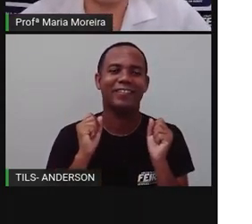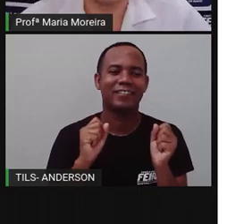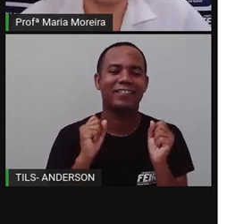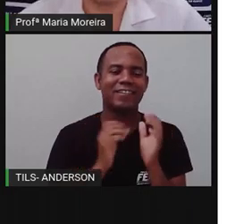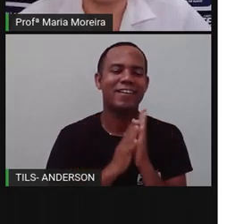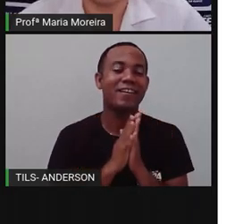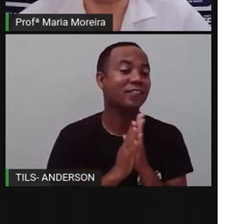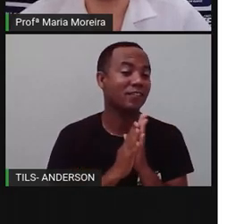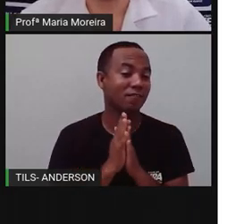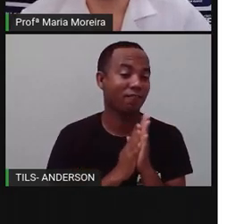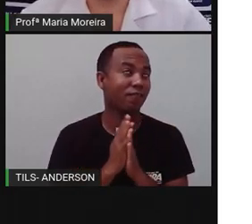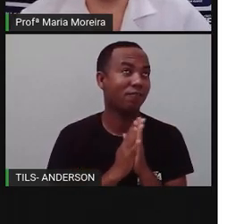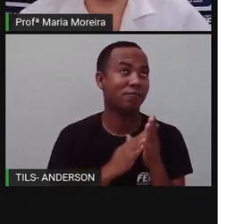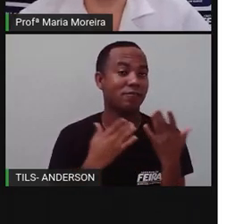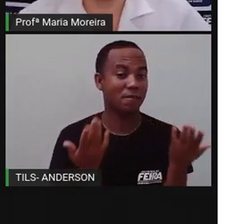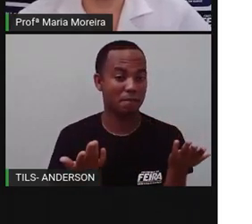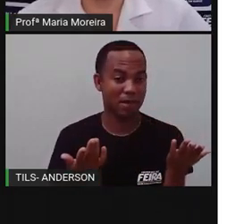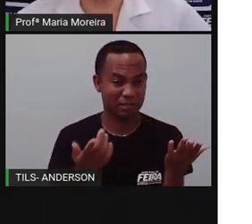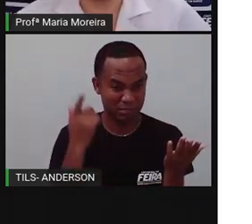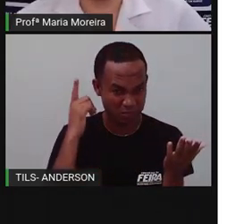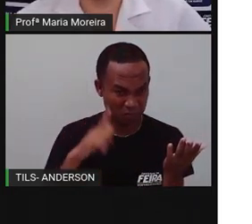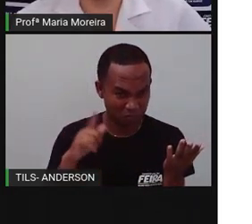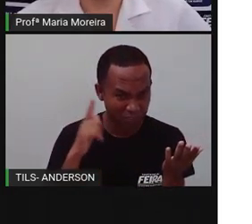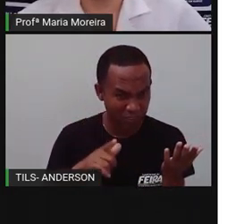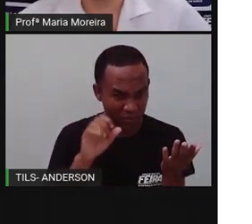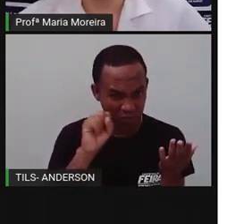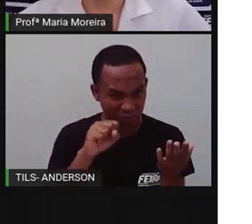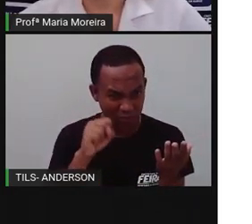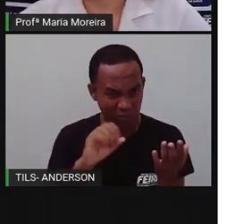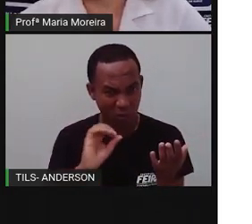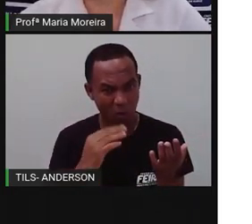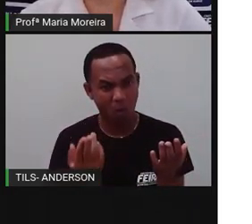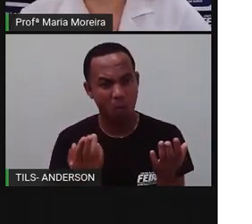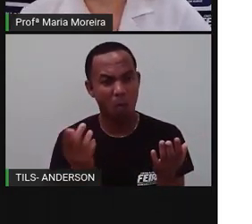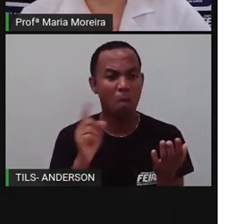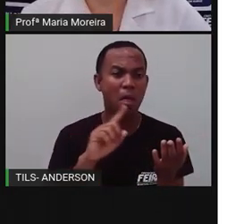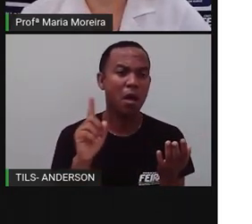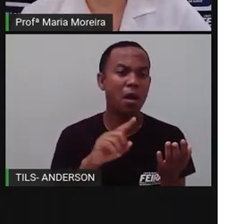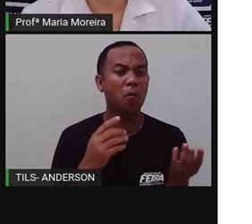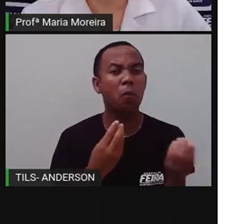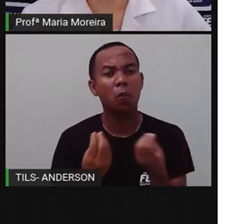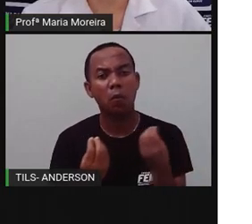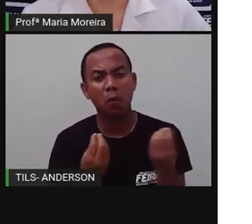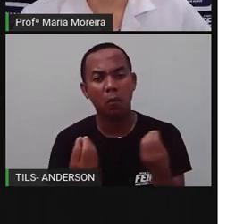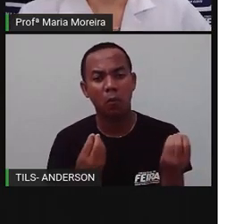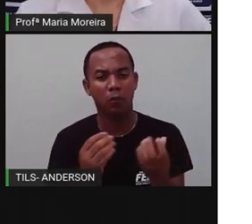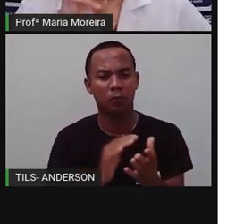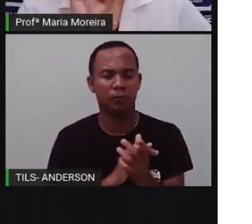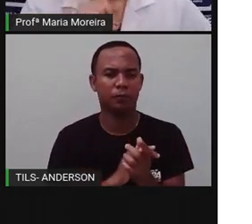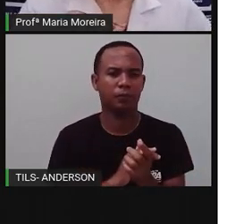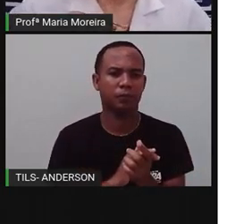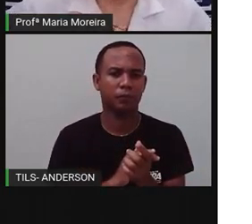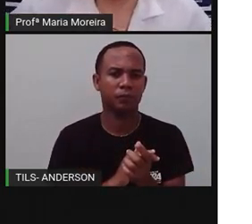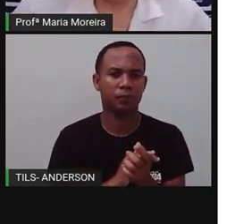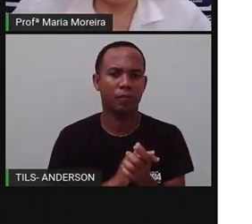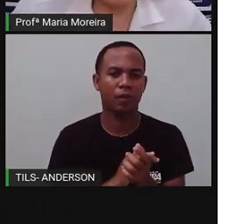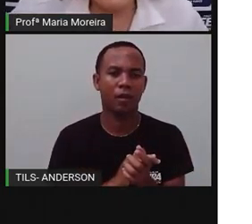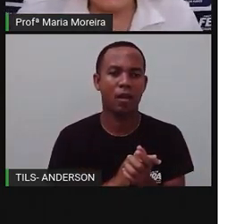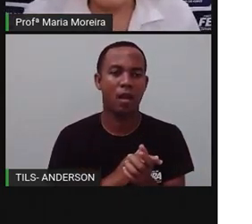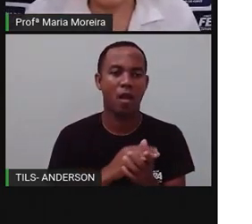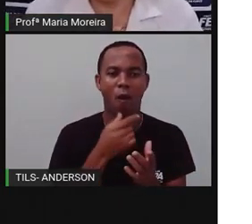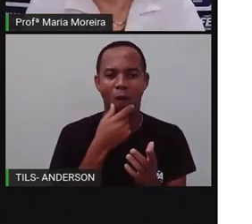daria muito certo. Será que vai dar tudo certo? O que é que vocês acham? E